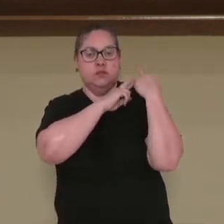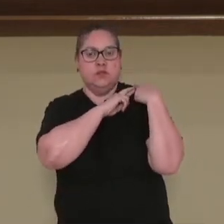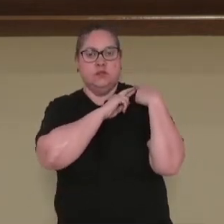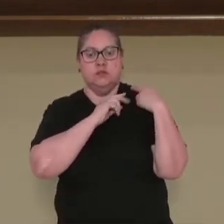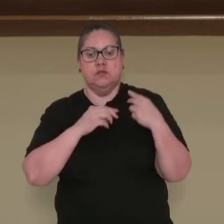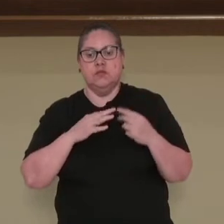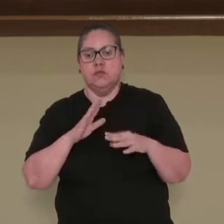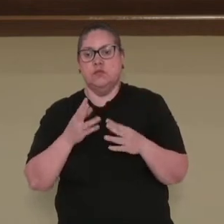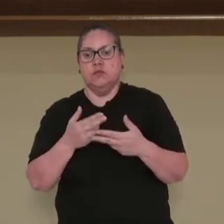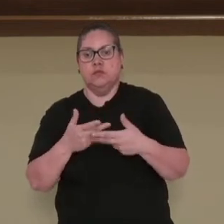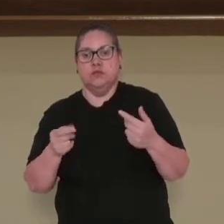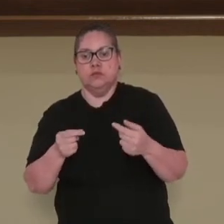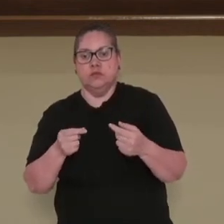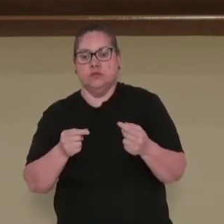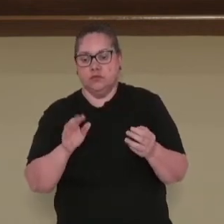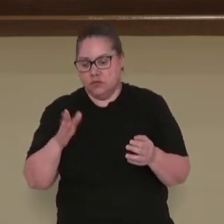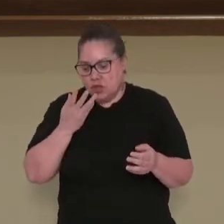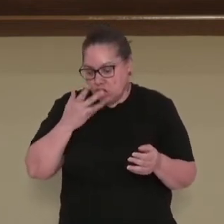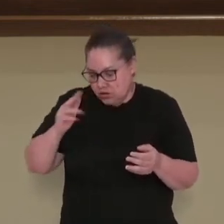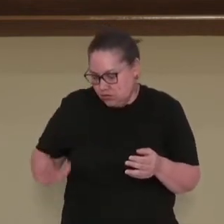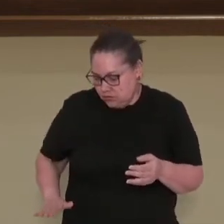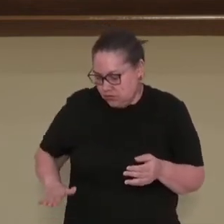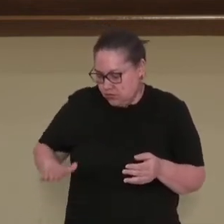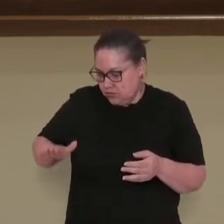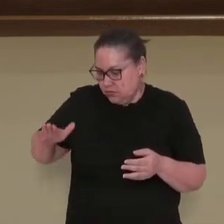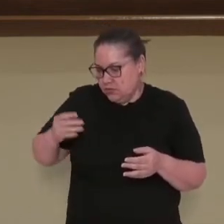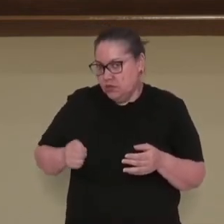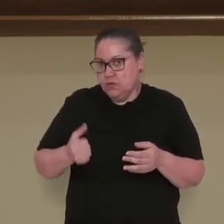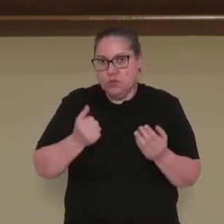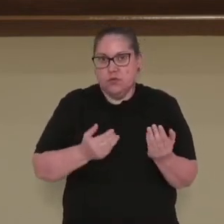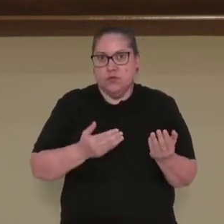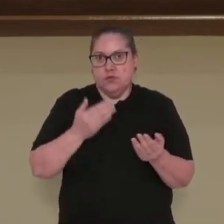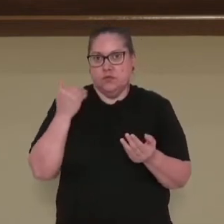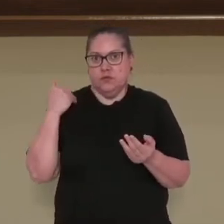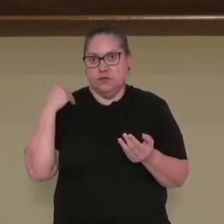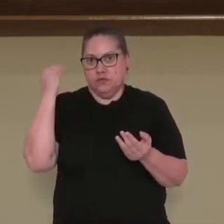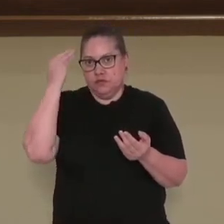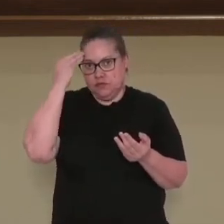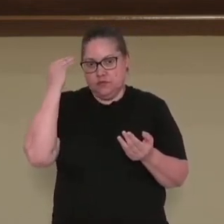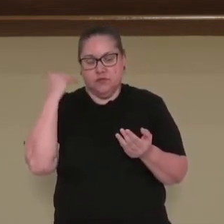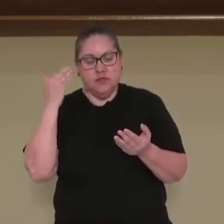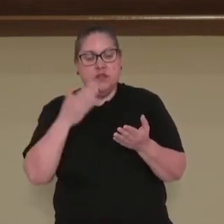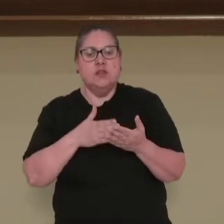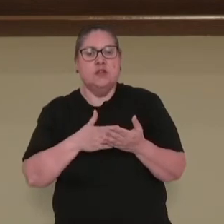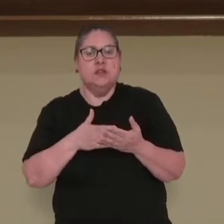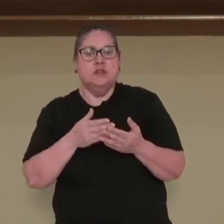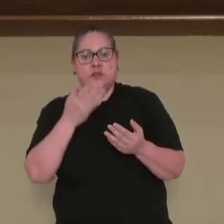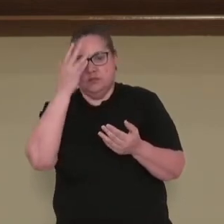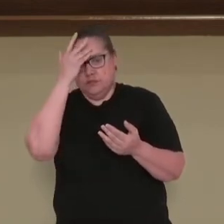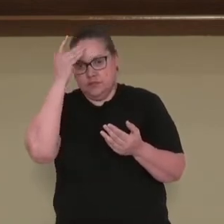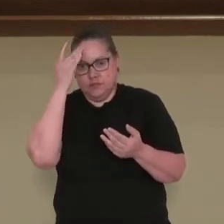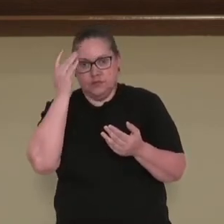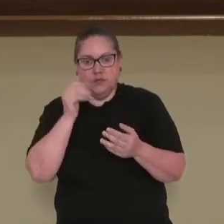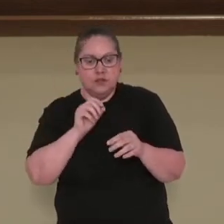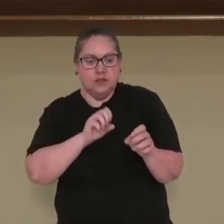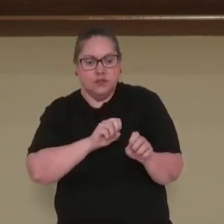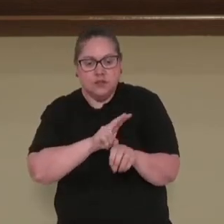ser responsável vai demonstrar que temos sabedoria e que temos eficácia nas nossas atividades do dia a